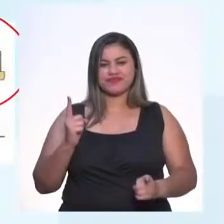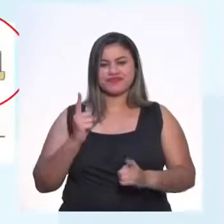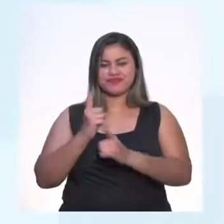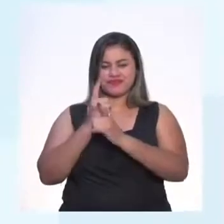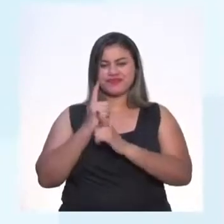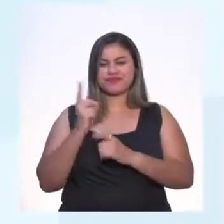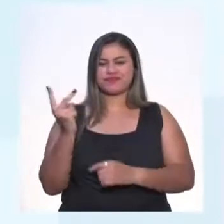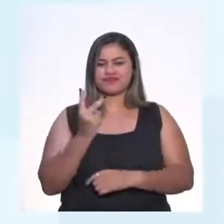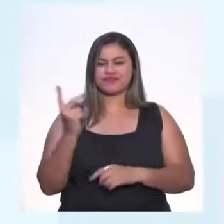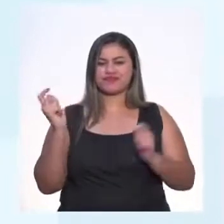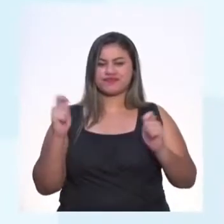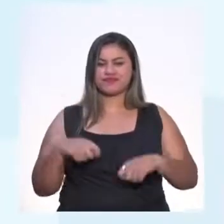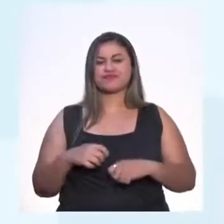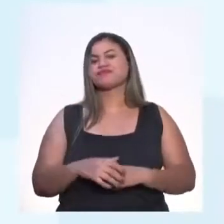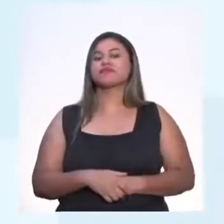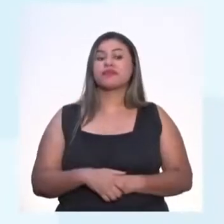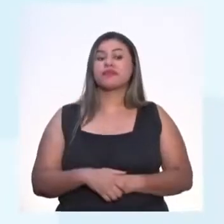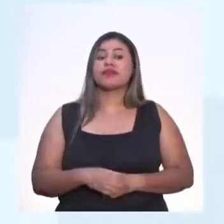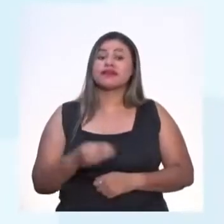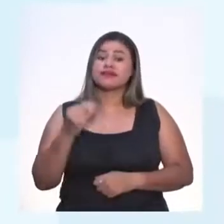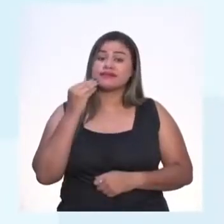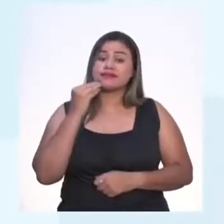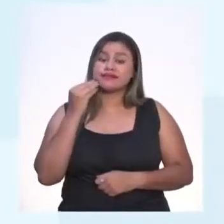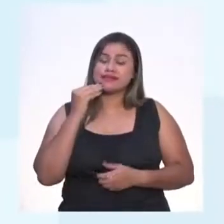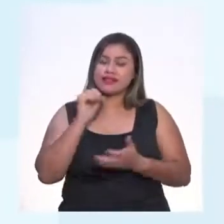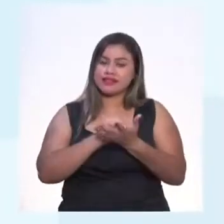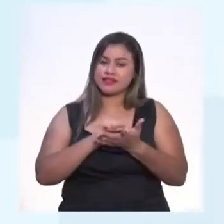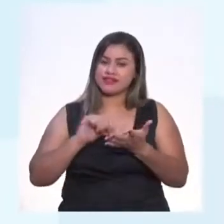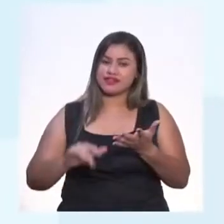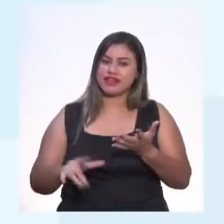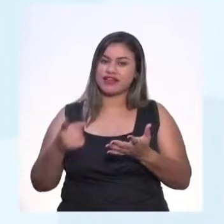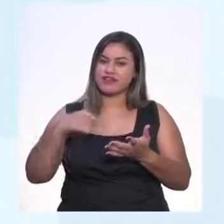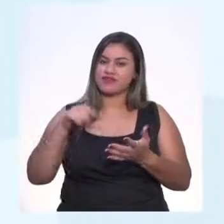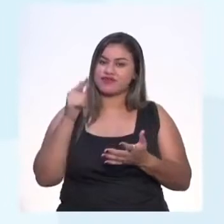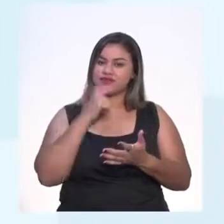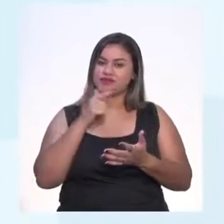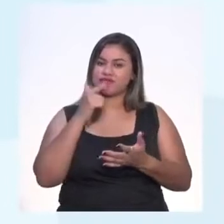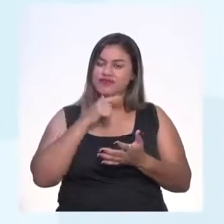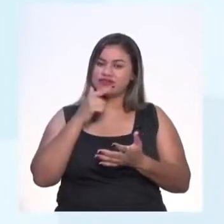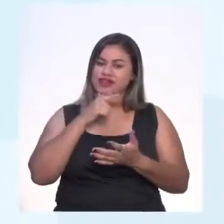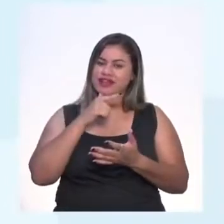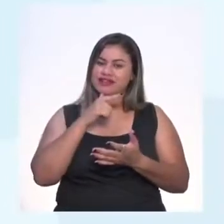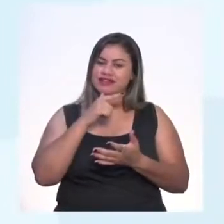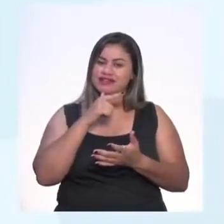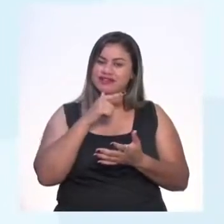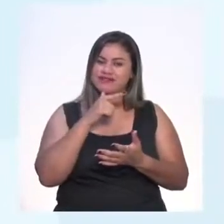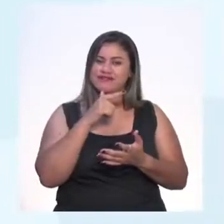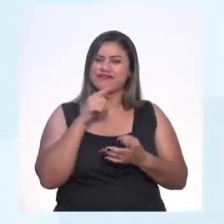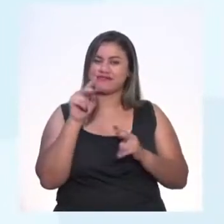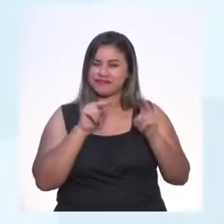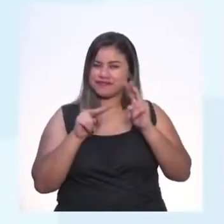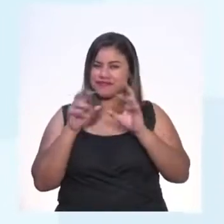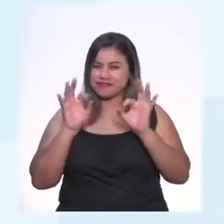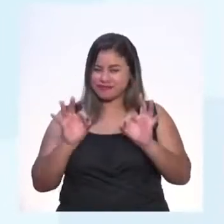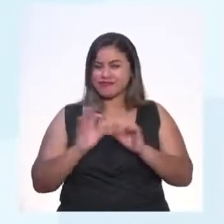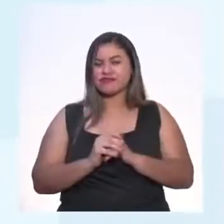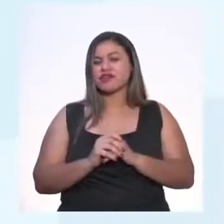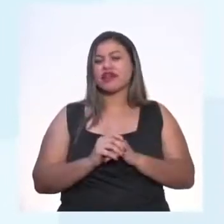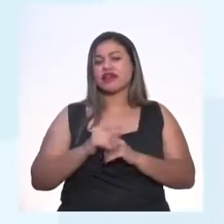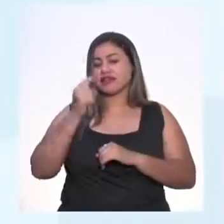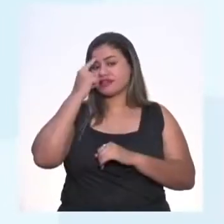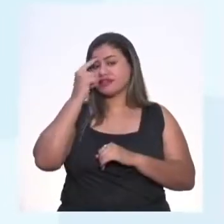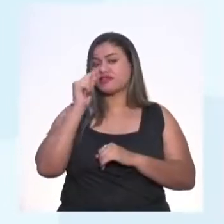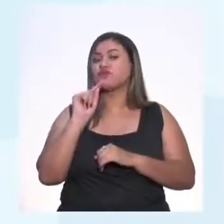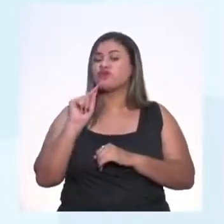dos dois. Beleza? Beleza. Vamos tentar uma atividade aí para ver se a gente consegue, então, enxergar isso? A ideia é